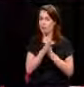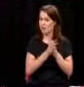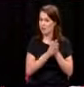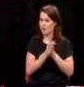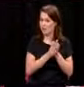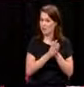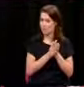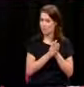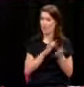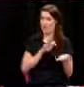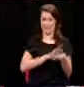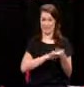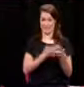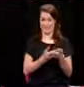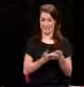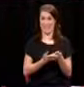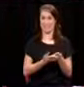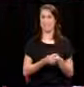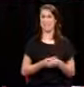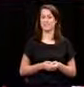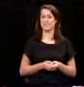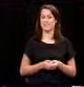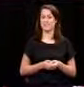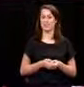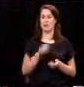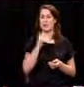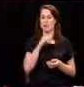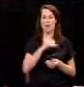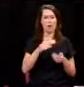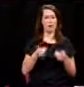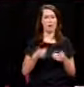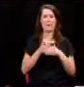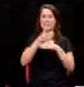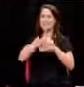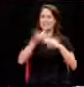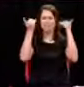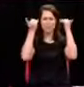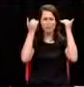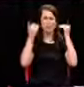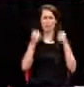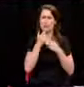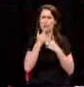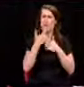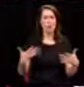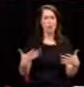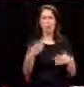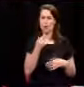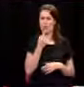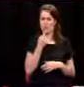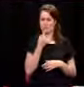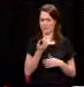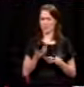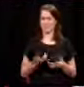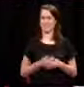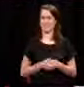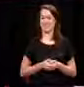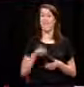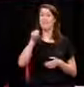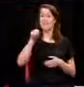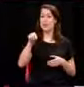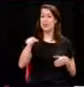da nossa intérprete, Maria Inês Alves, de aceder a tudo aquilo que se diz nesta edição do Em Linha e também vai poder participar via